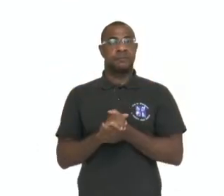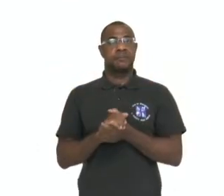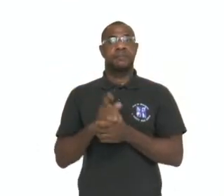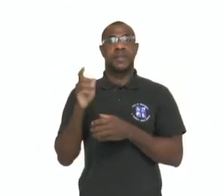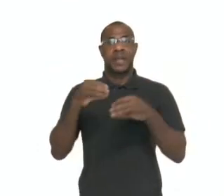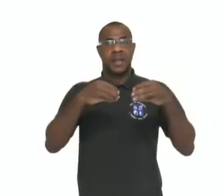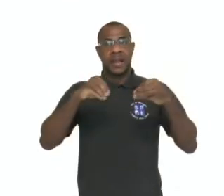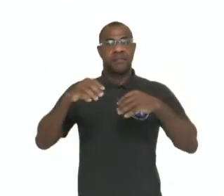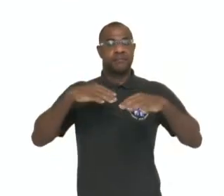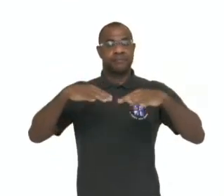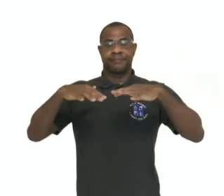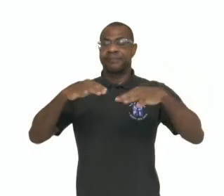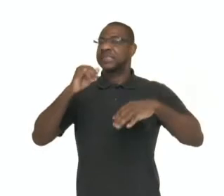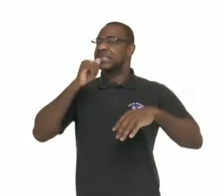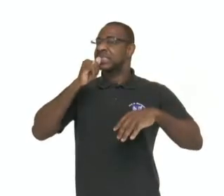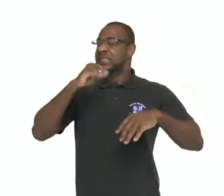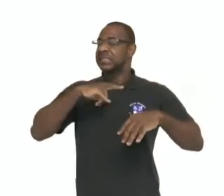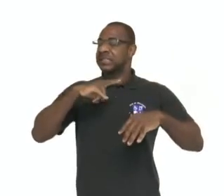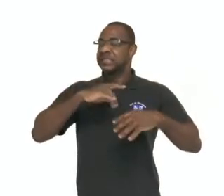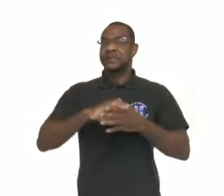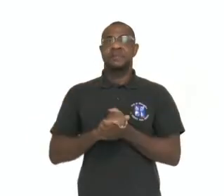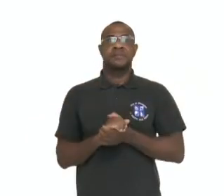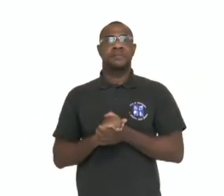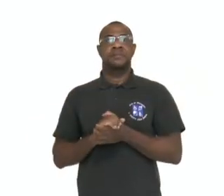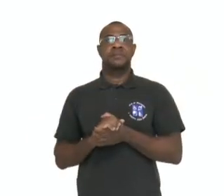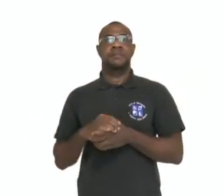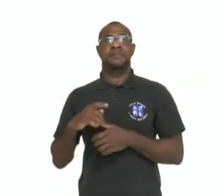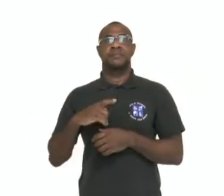cabo é recoberto por uma camada de material